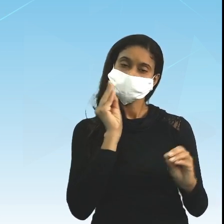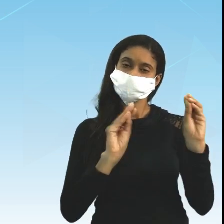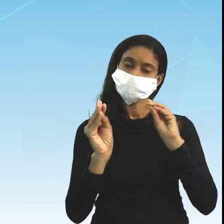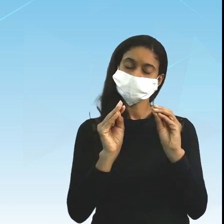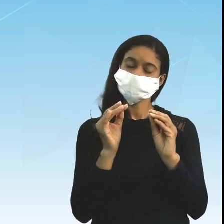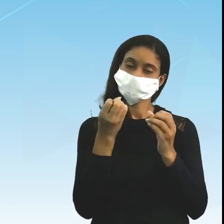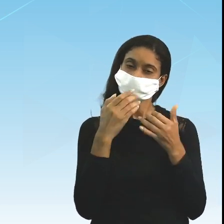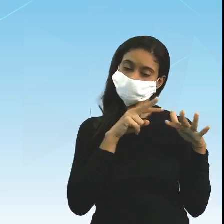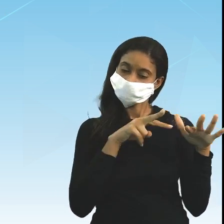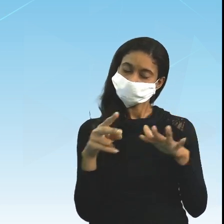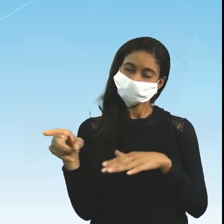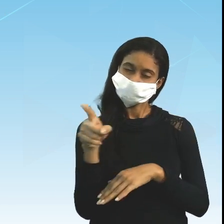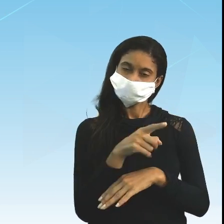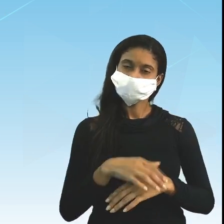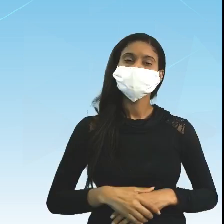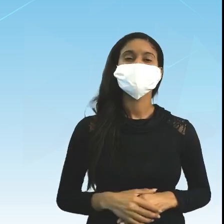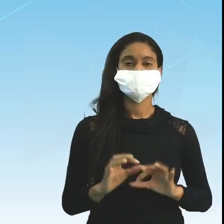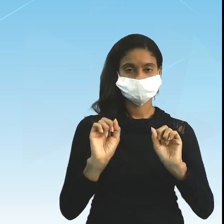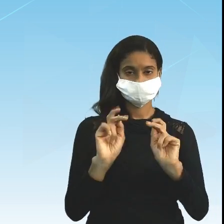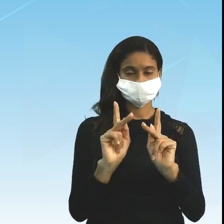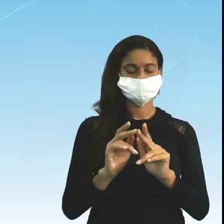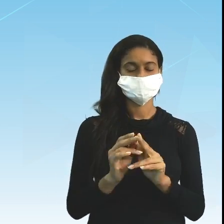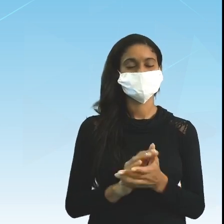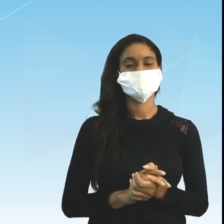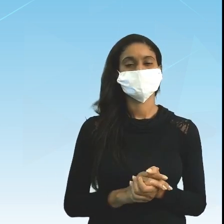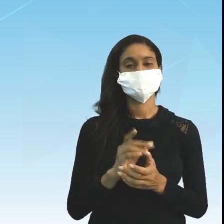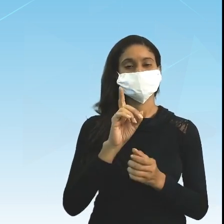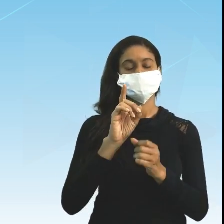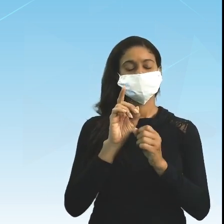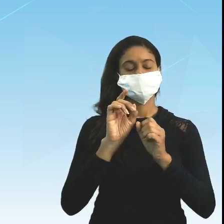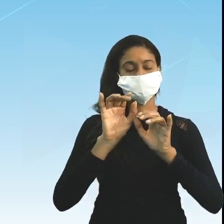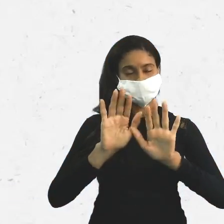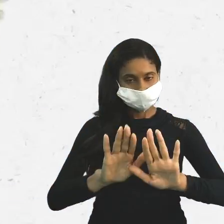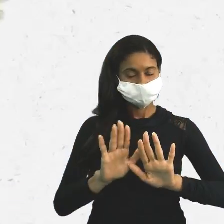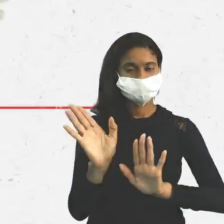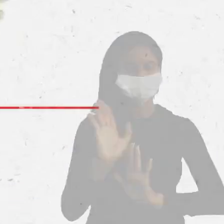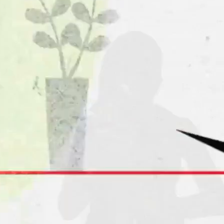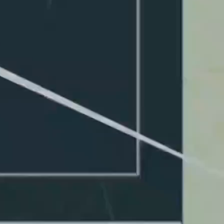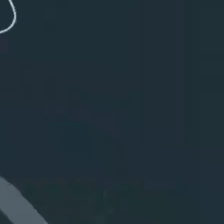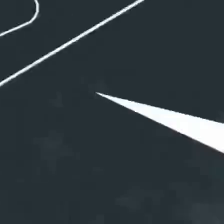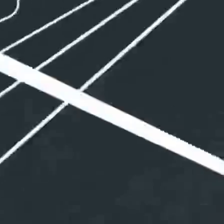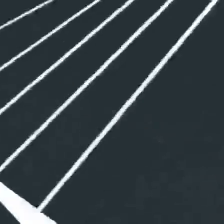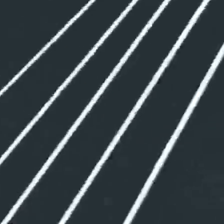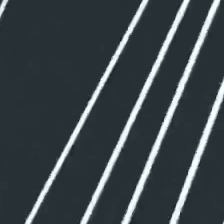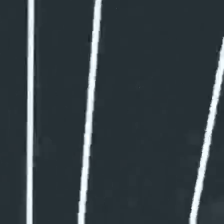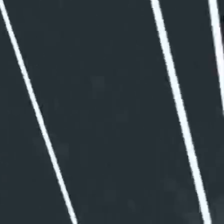uma excelente semana para vocês, tá bom? Fica com Deus. Tchau.